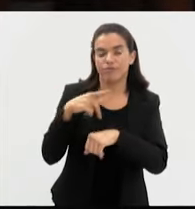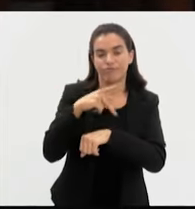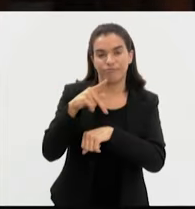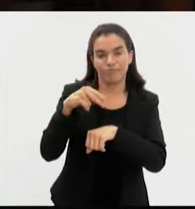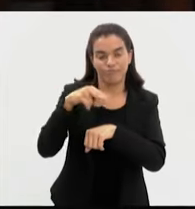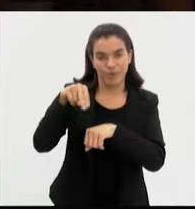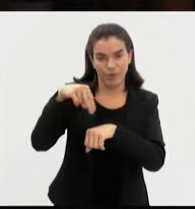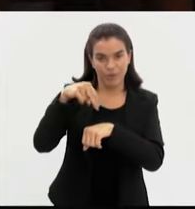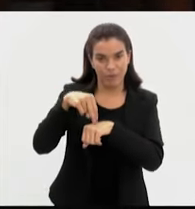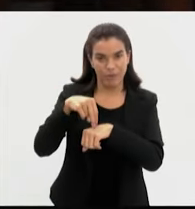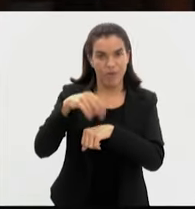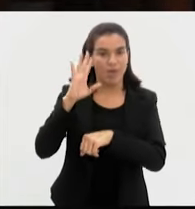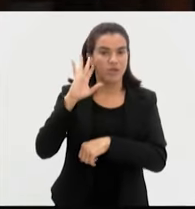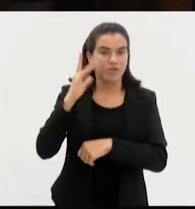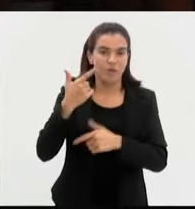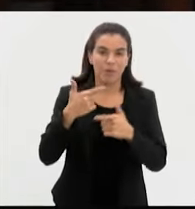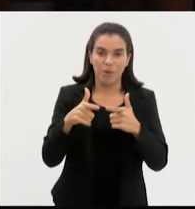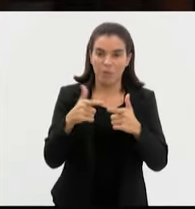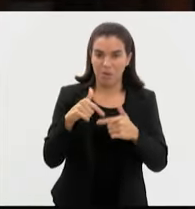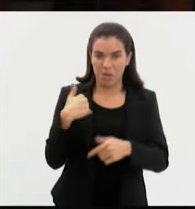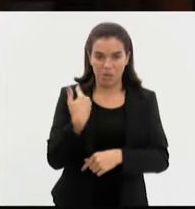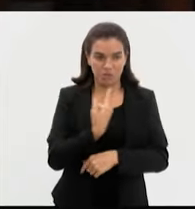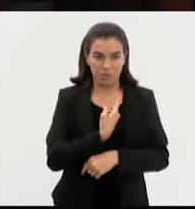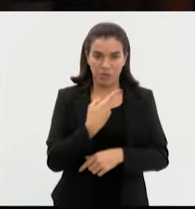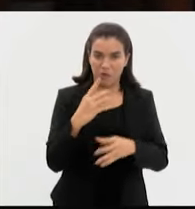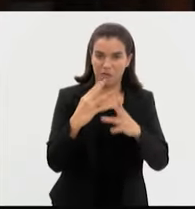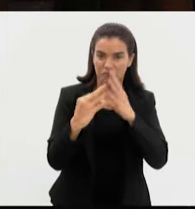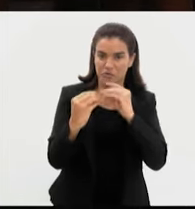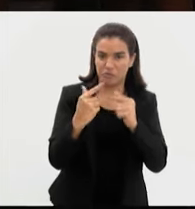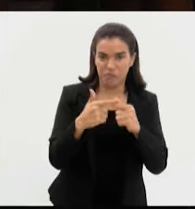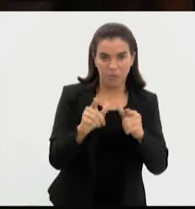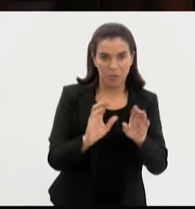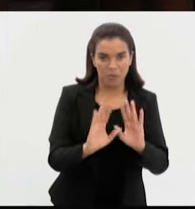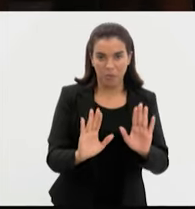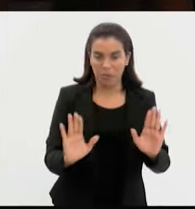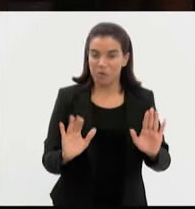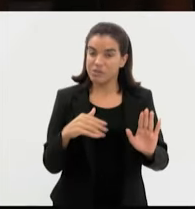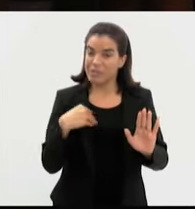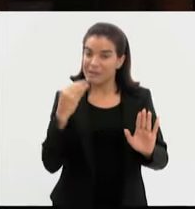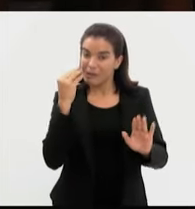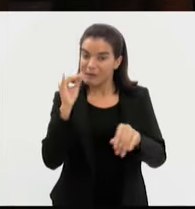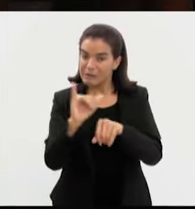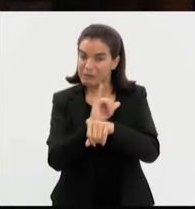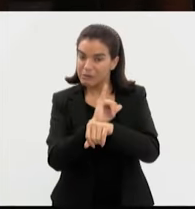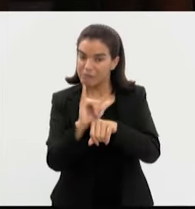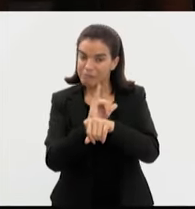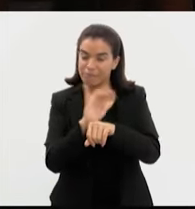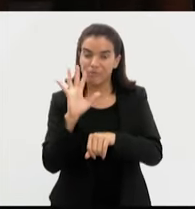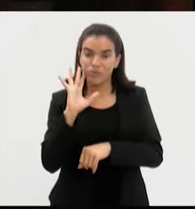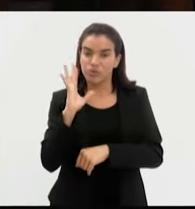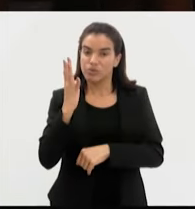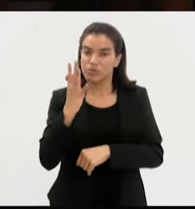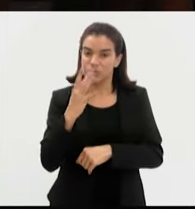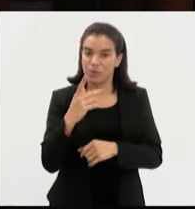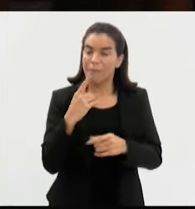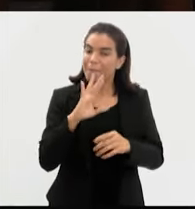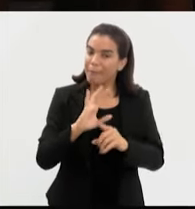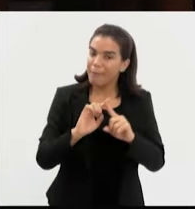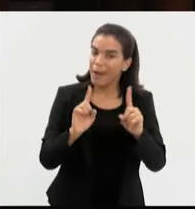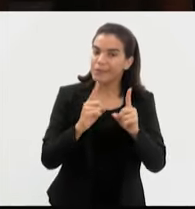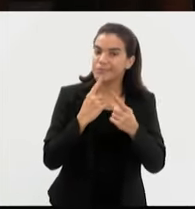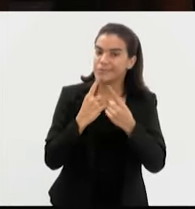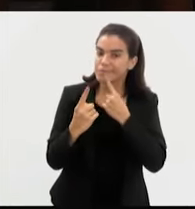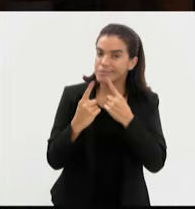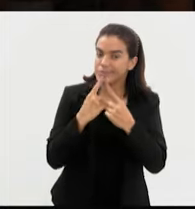situação e resolver o problema então ninguém aqui tá fugindo do problema pelo contrário estão buscando a solução através do Diálogo agora coisa muito